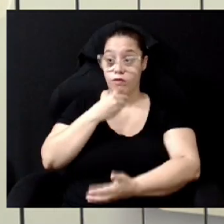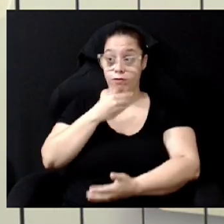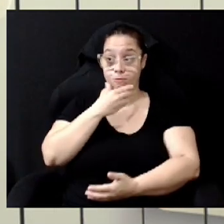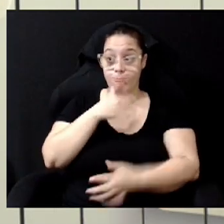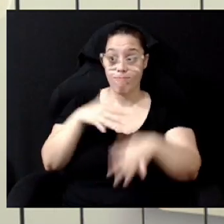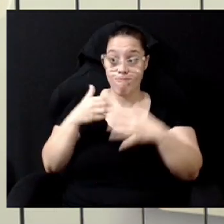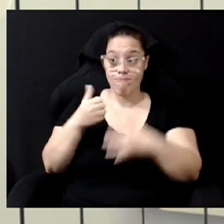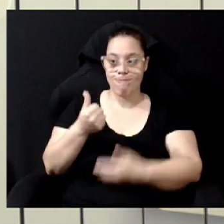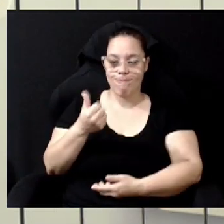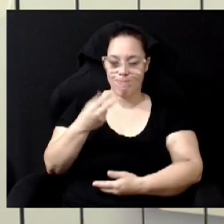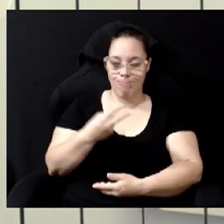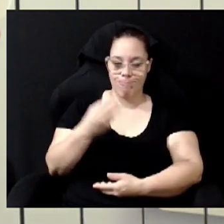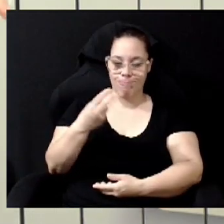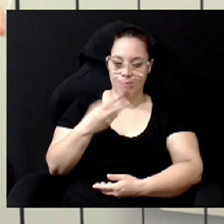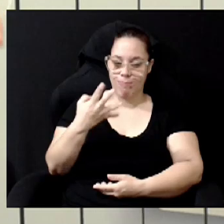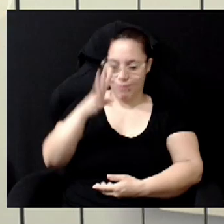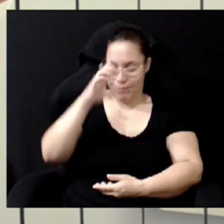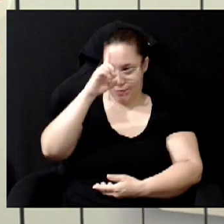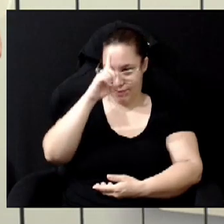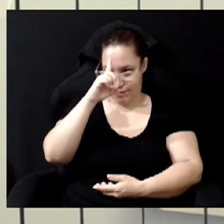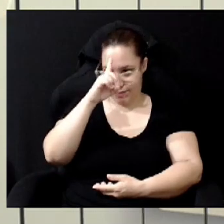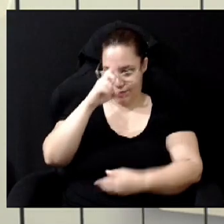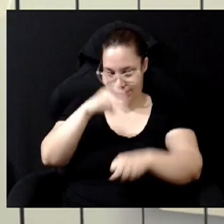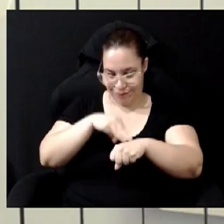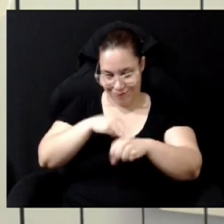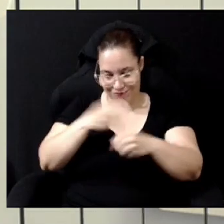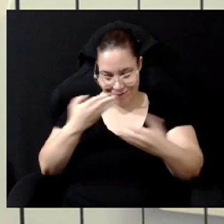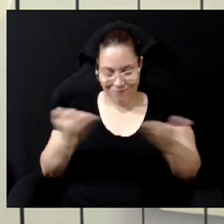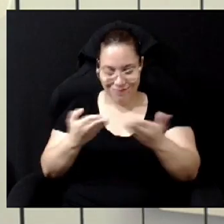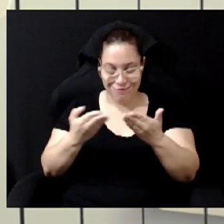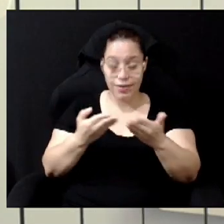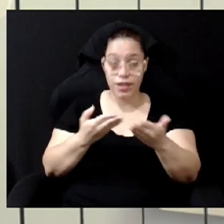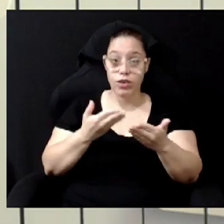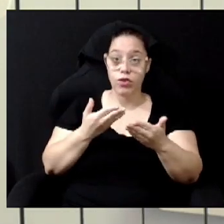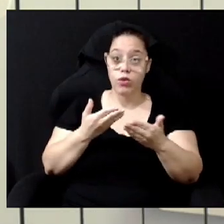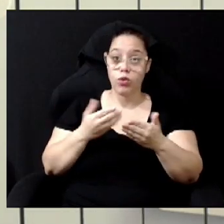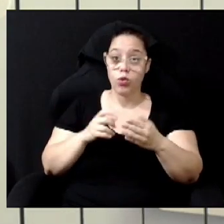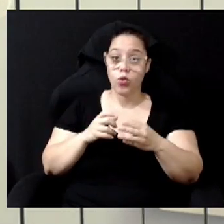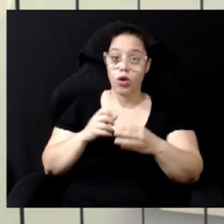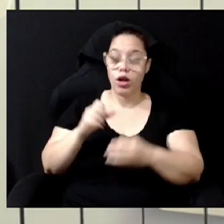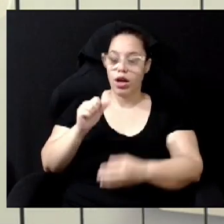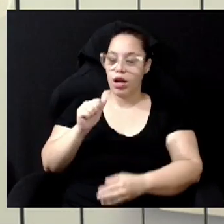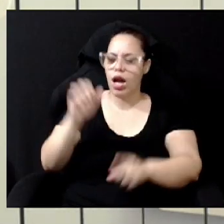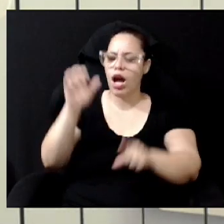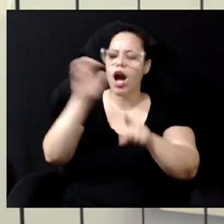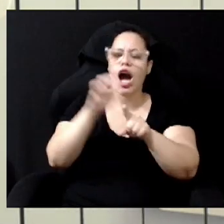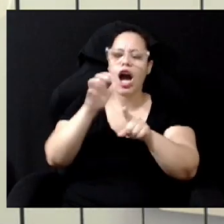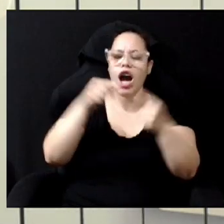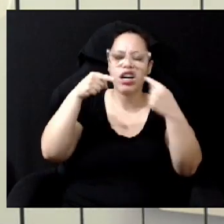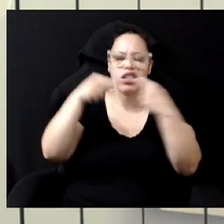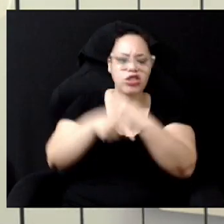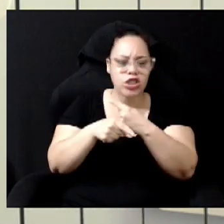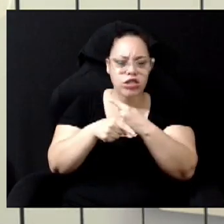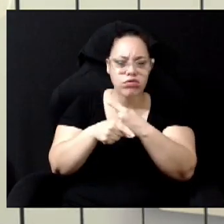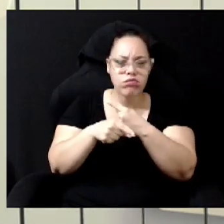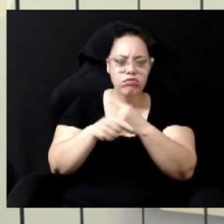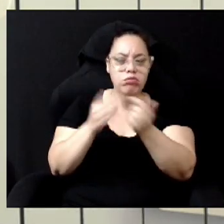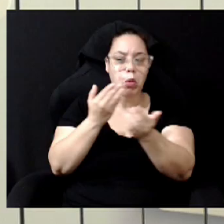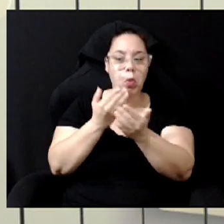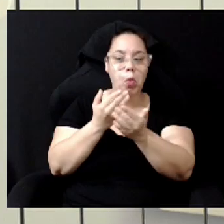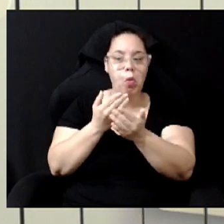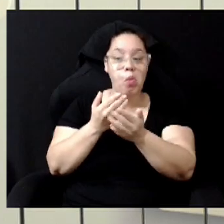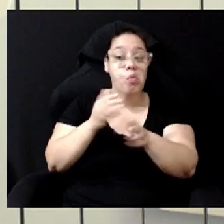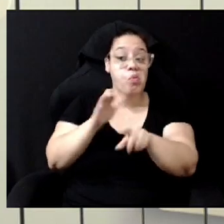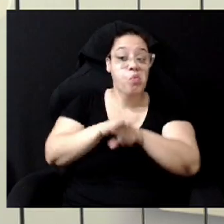mais 24 minutos. Agora nós vamos abordar o anti-bullying e o que está sendo realizado nas escolas contra a